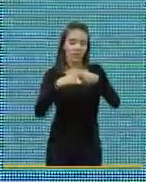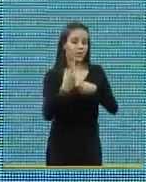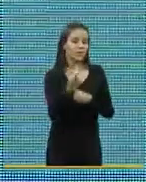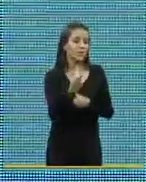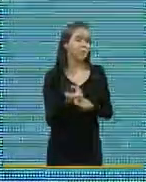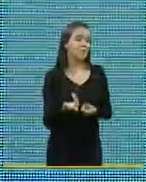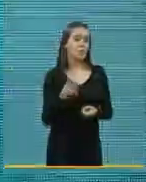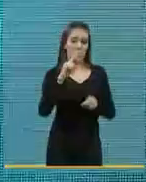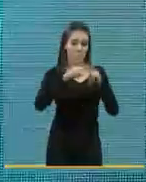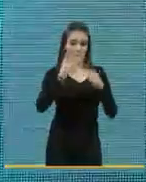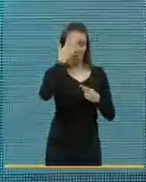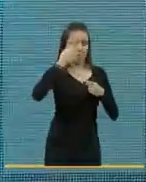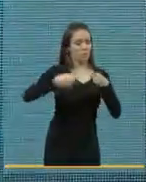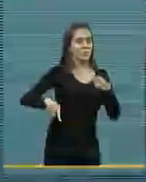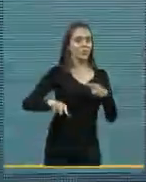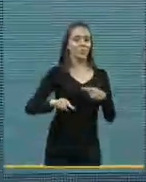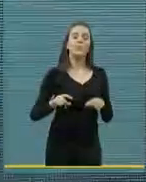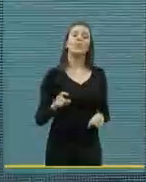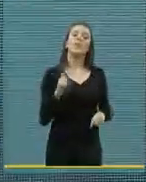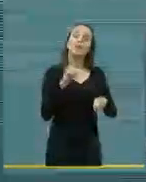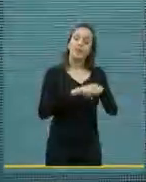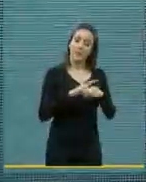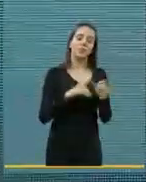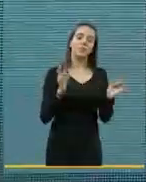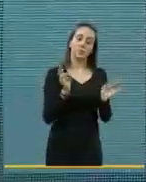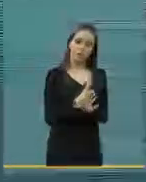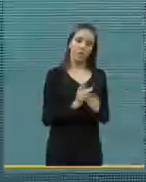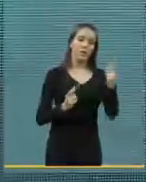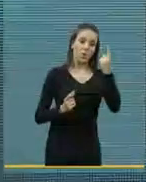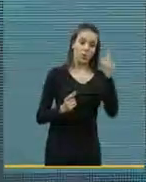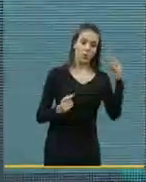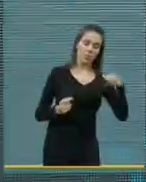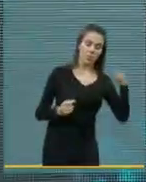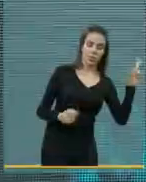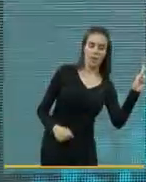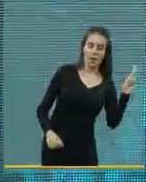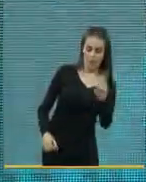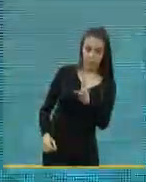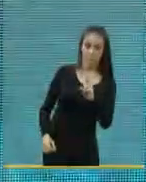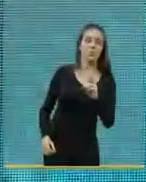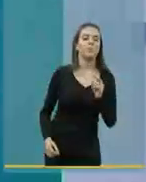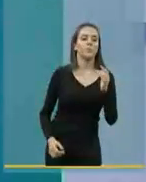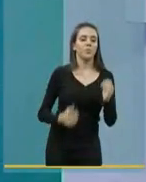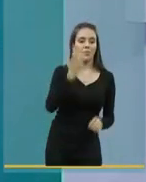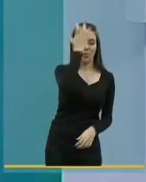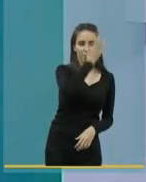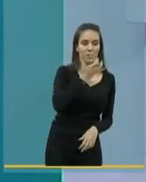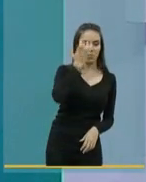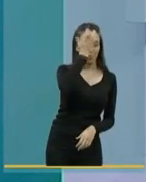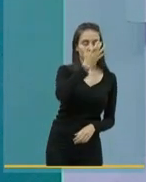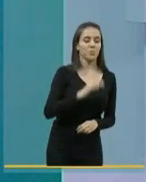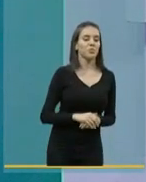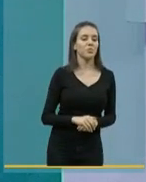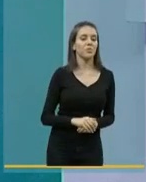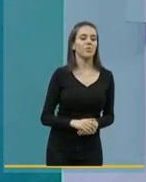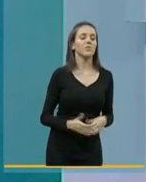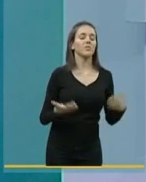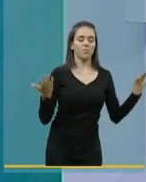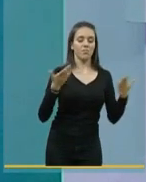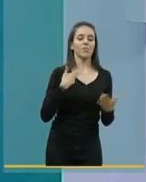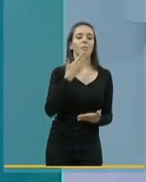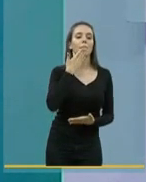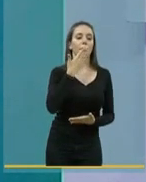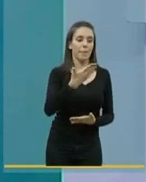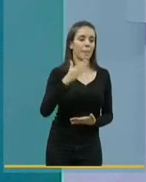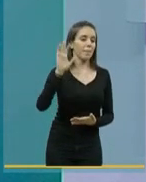sempre foram contra o tempo esgotado agora um minuto de tréplica para o candidato fernando haddad eu penso que o lula